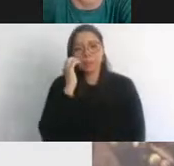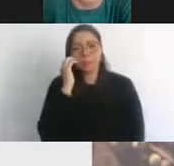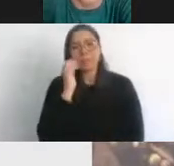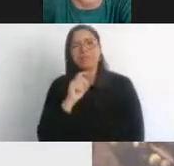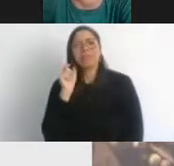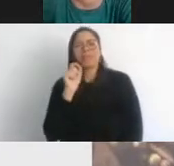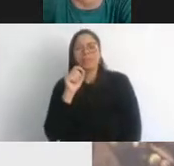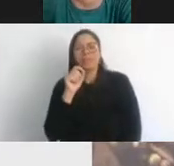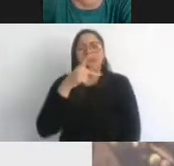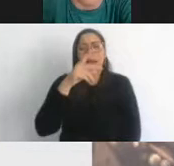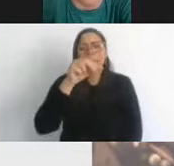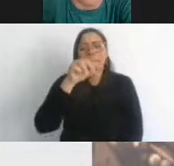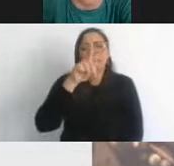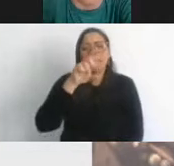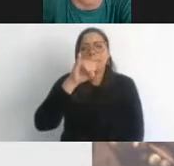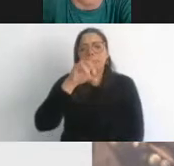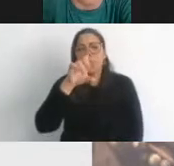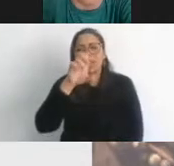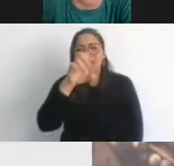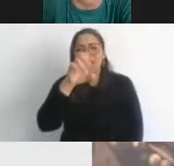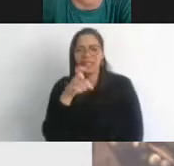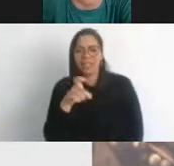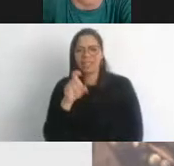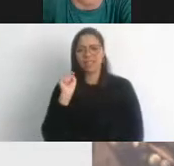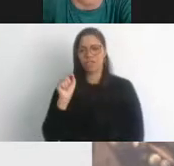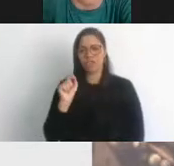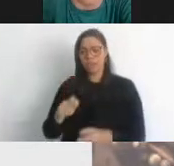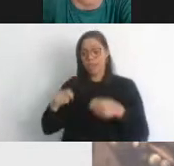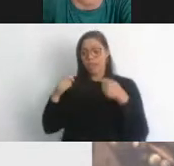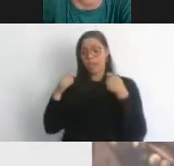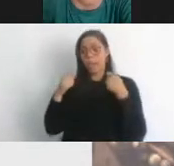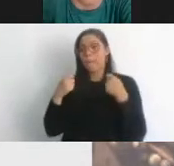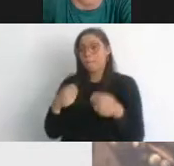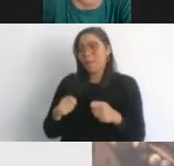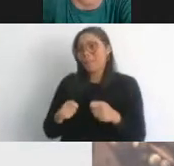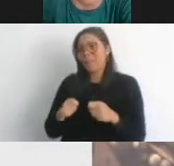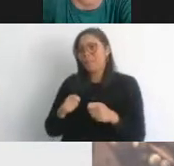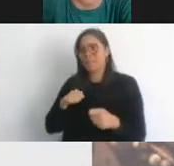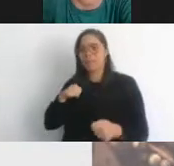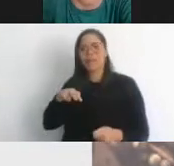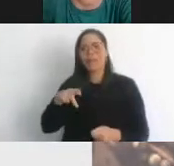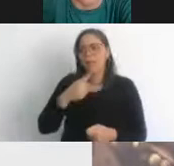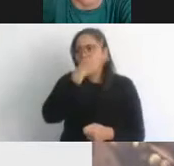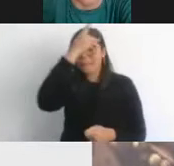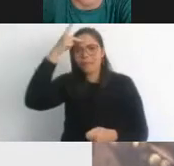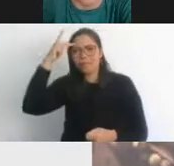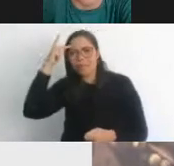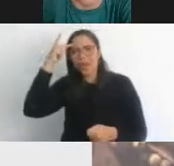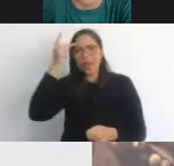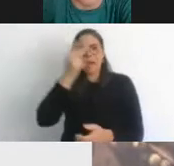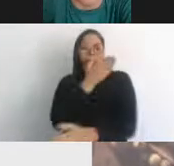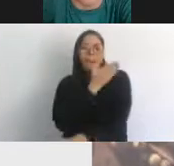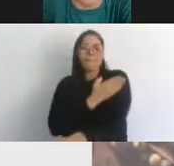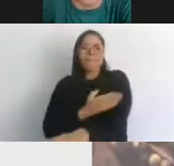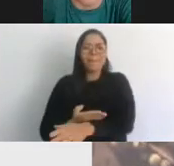polidez disso e eu preciso levar uma pessoa branca para dentro de um navio negreiro fazer a viagem